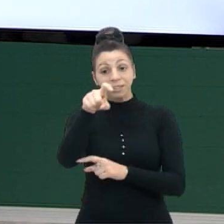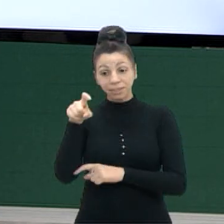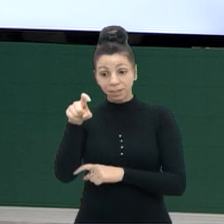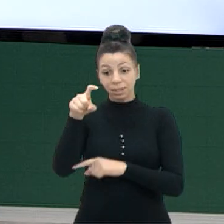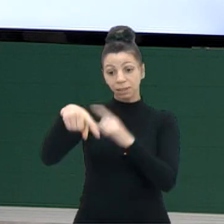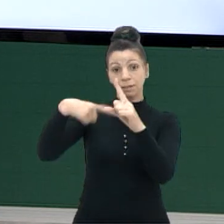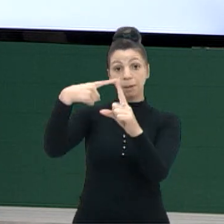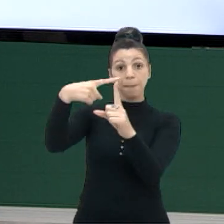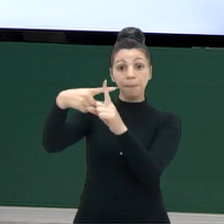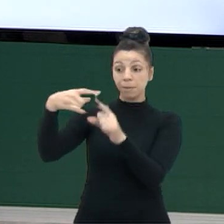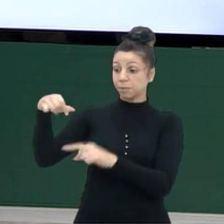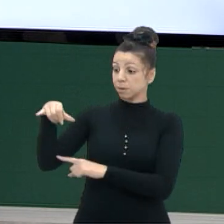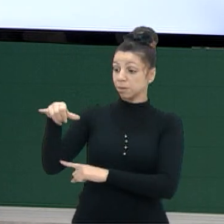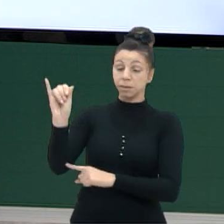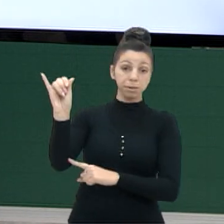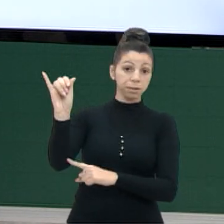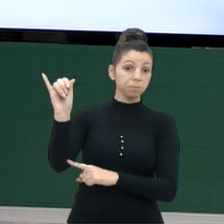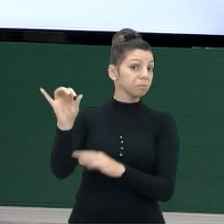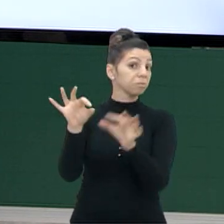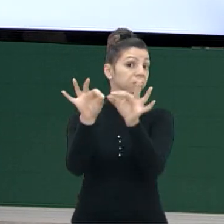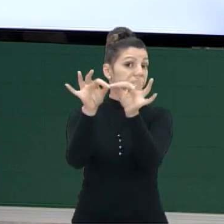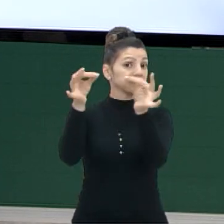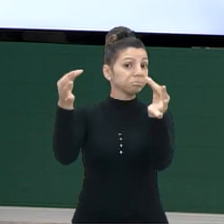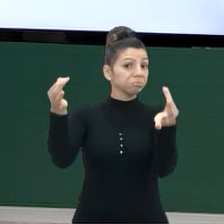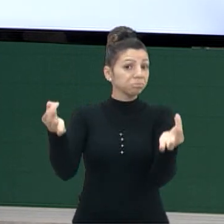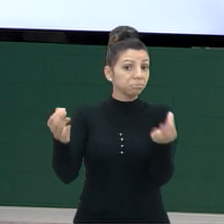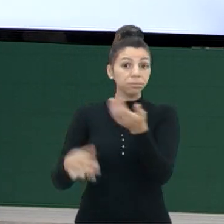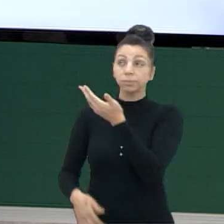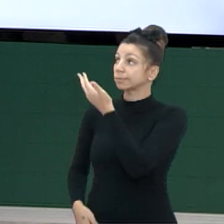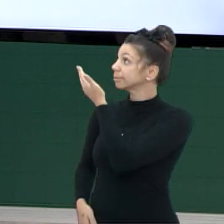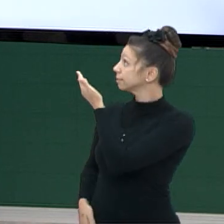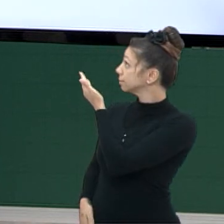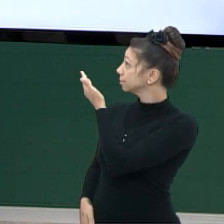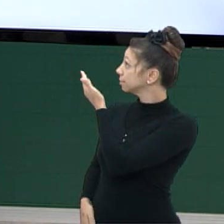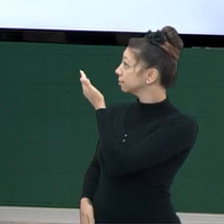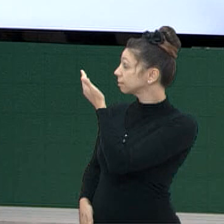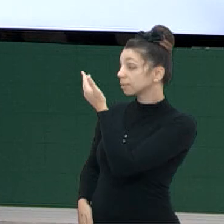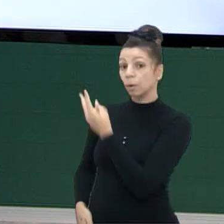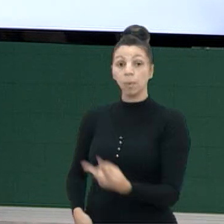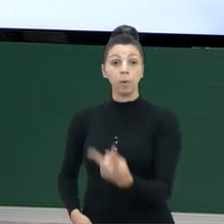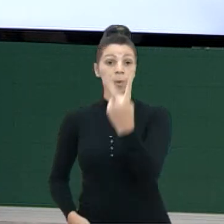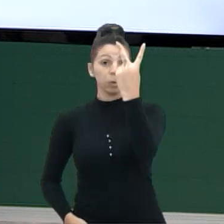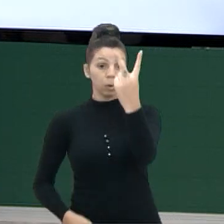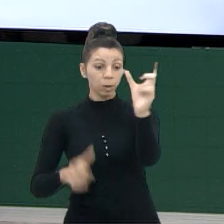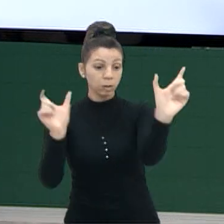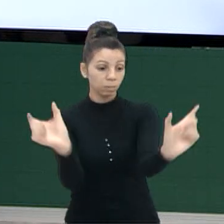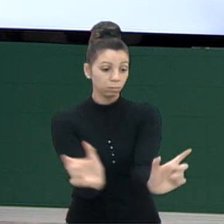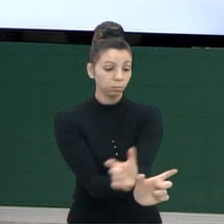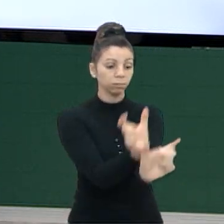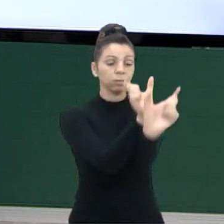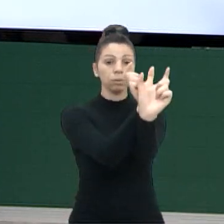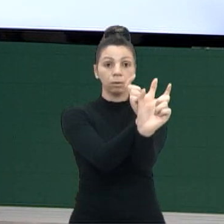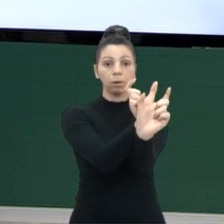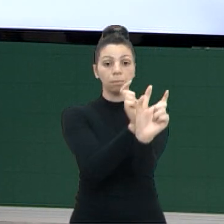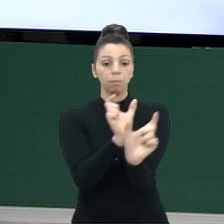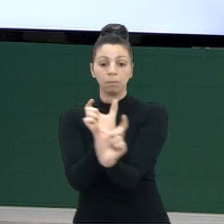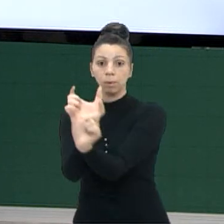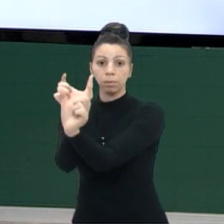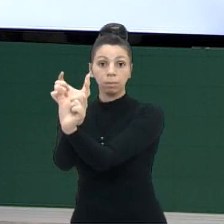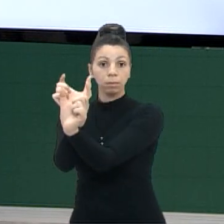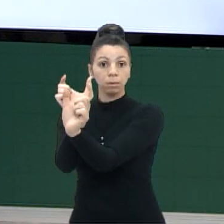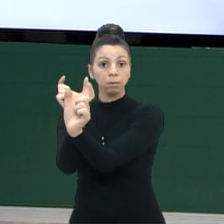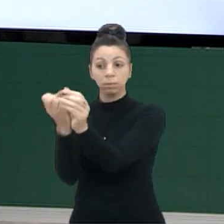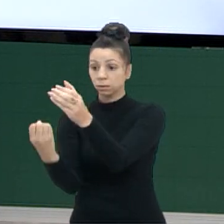Y motos. Simples, né? Eu tenho dois monômios, eu tenho um polinômio. Eu não sei